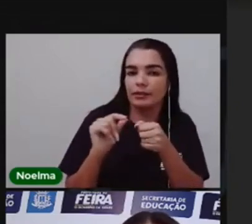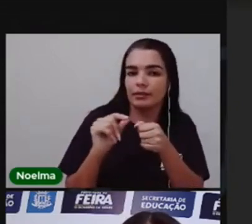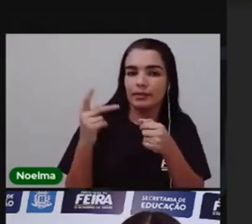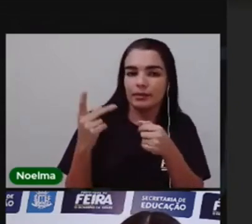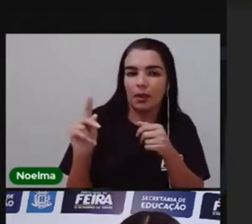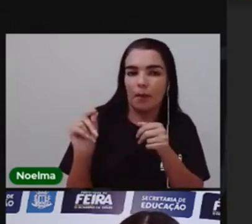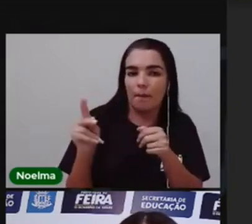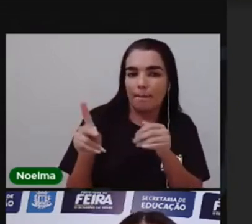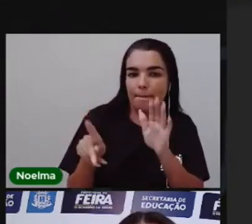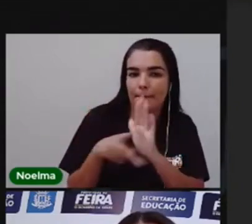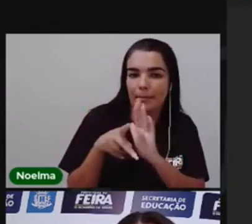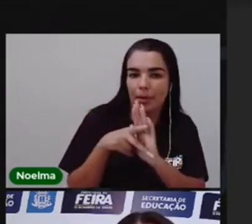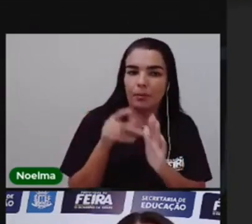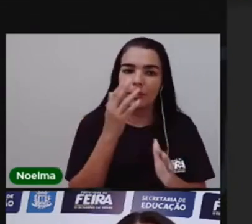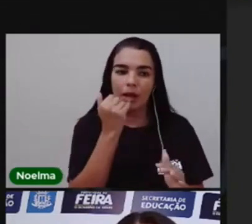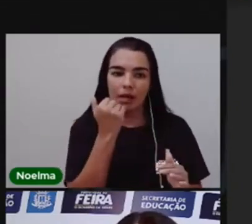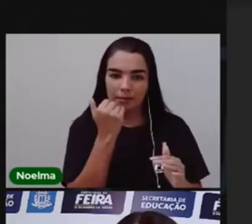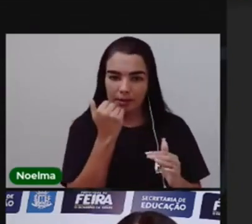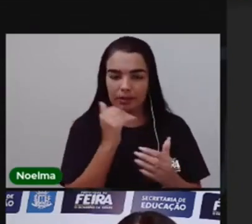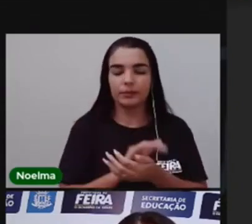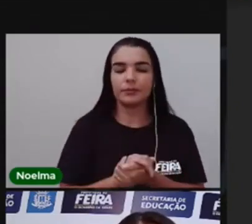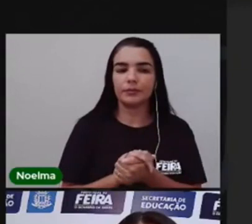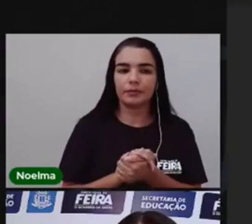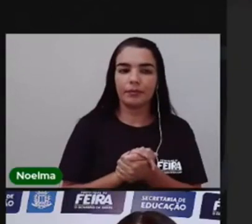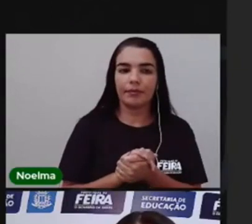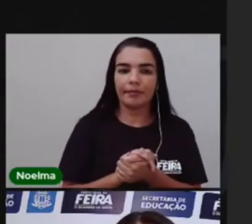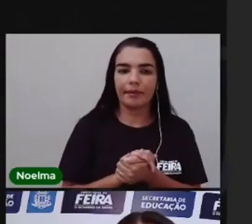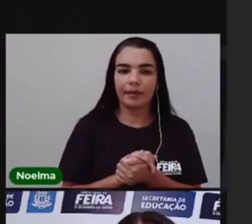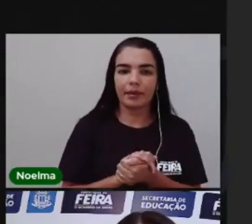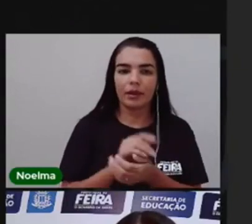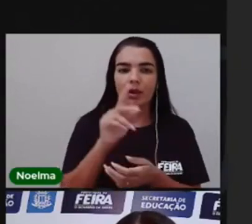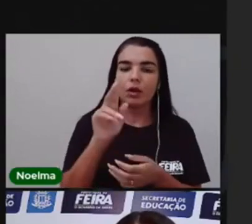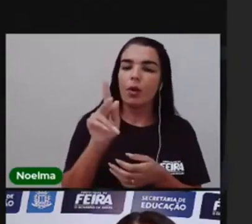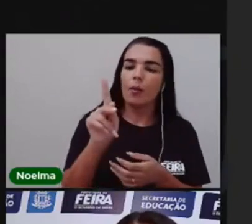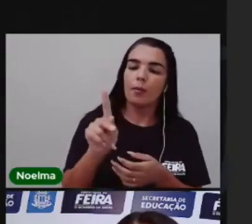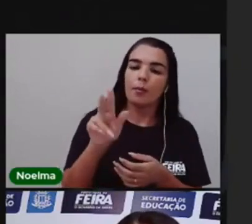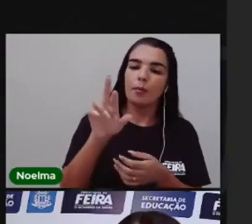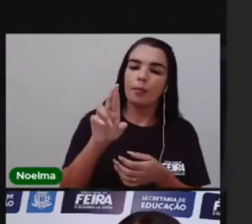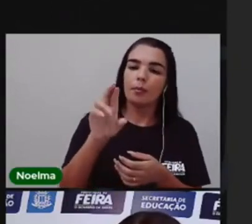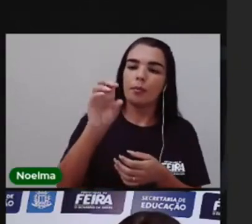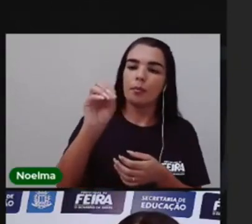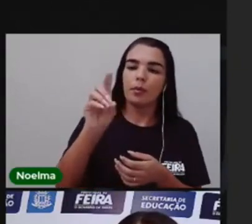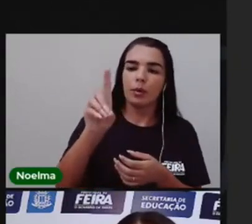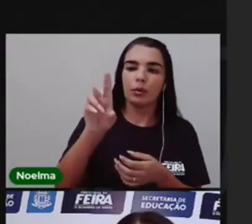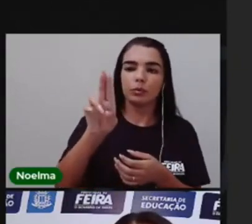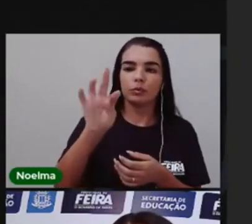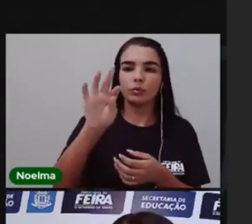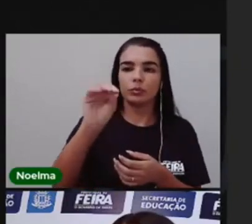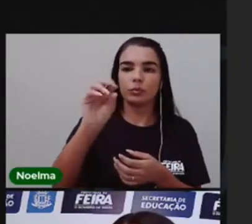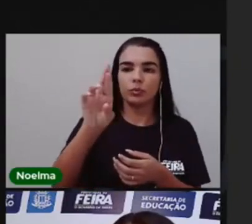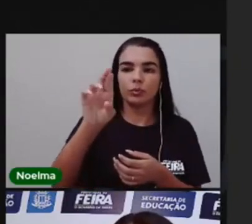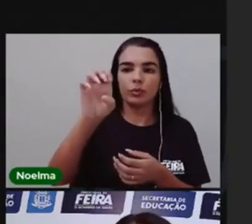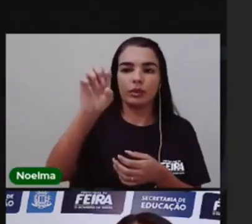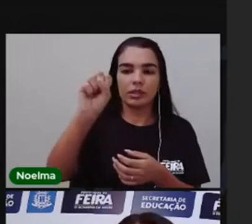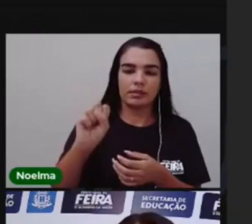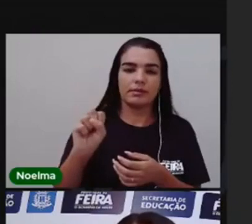aqueles organismos que produzem o seu próprio alimento. Autótrofo, autotróficos e também produtores, é